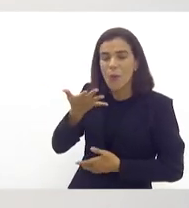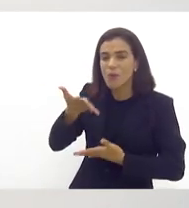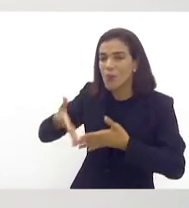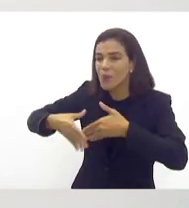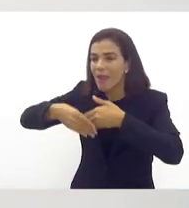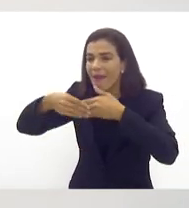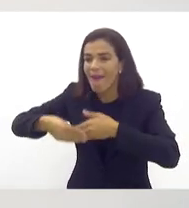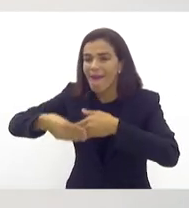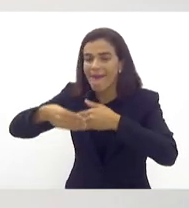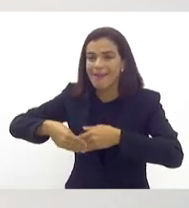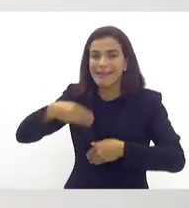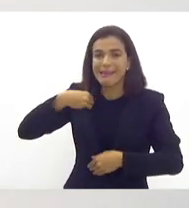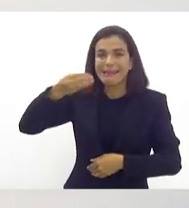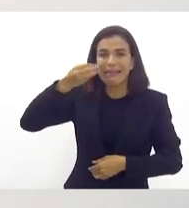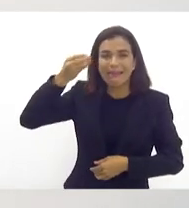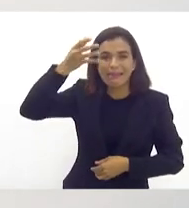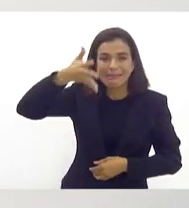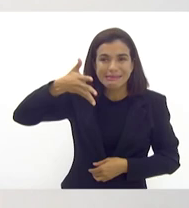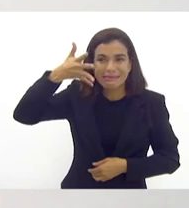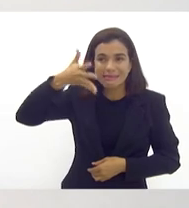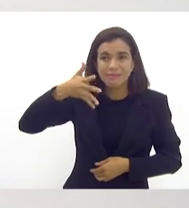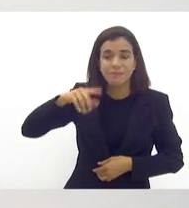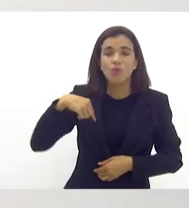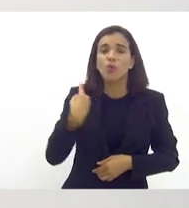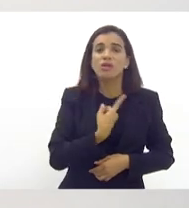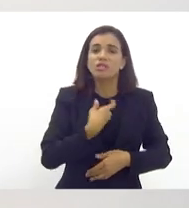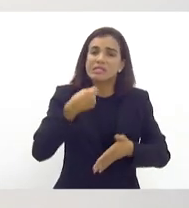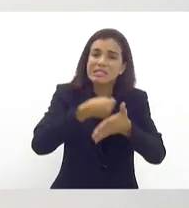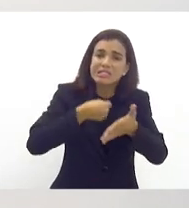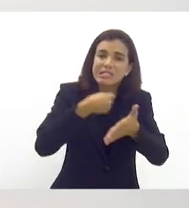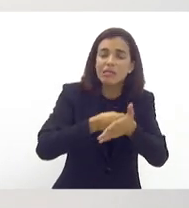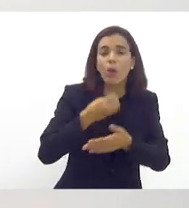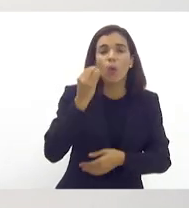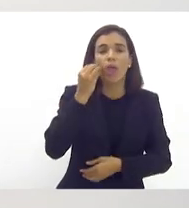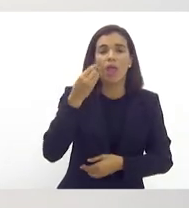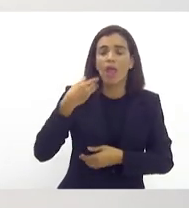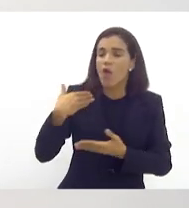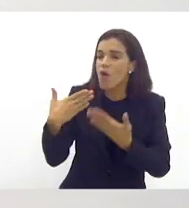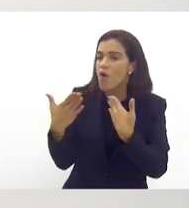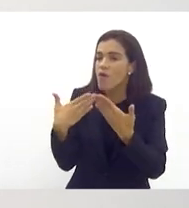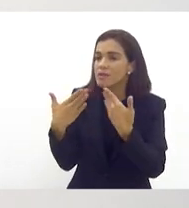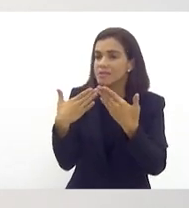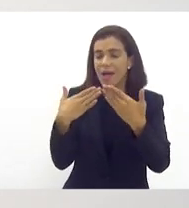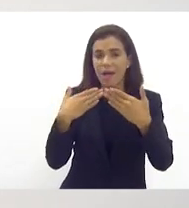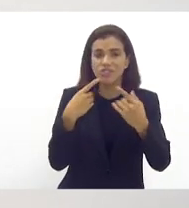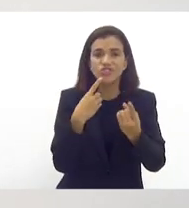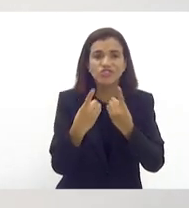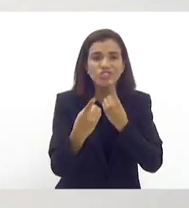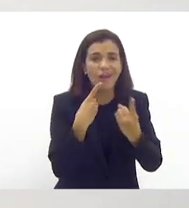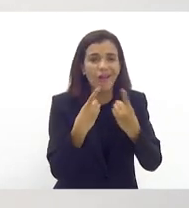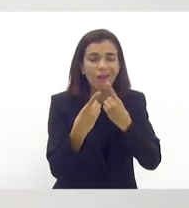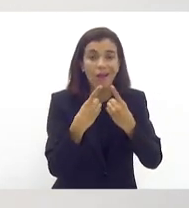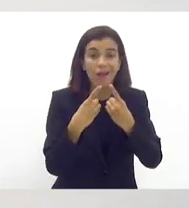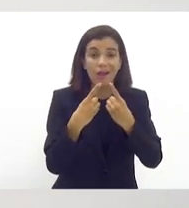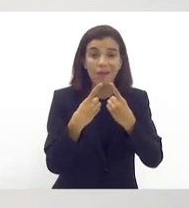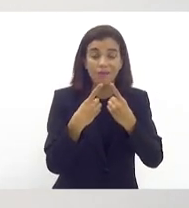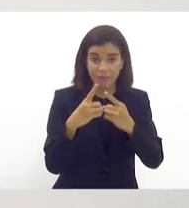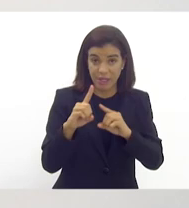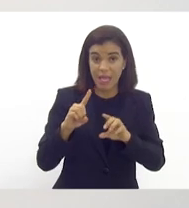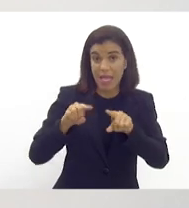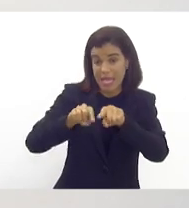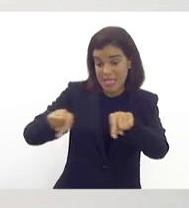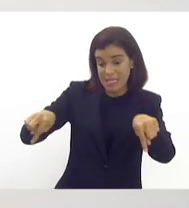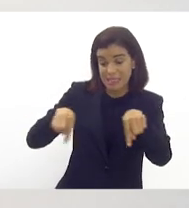tentando passar aqui as palavras mas que que a gente tá tentando fazer a gente tentou dialogar a gente tentou dialogar num primeiro momento as clínicas